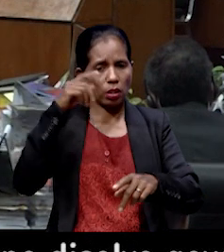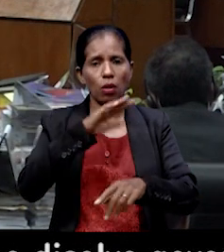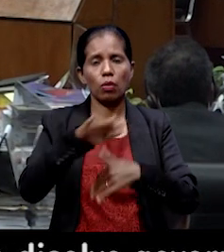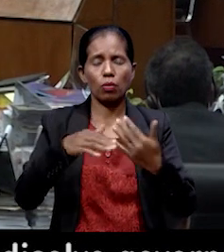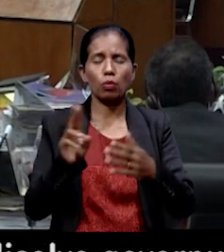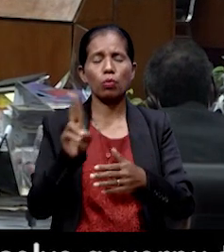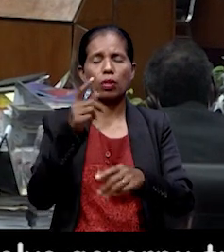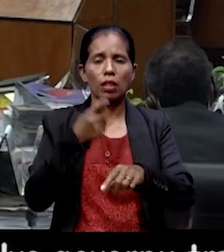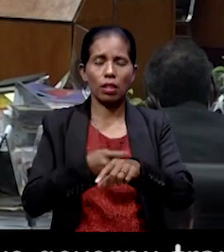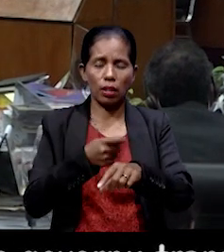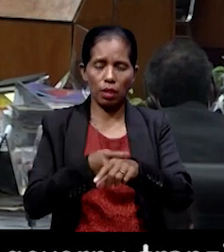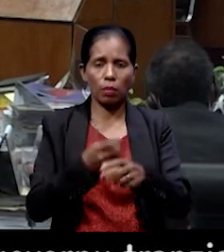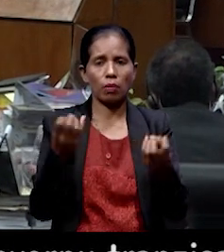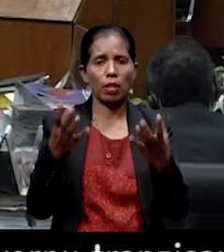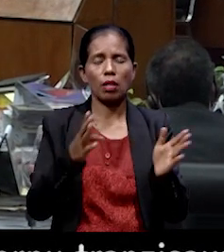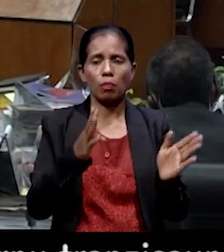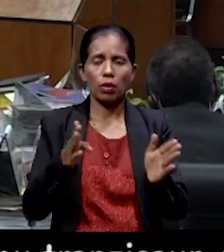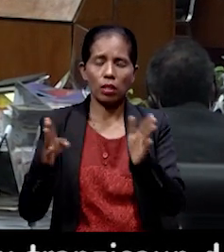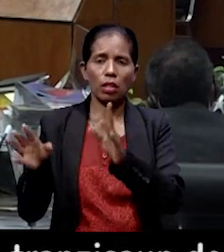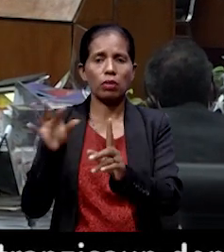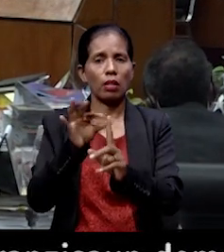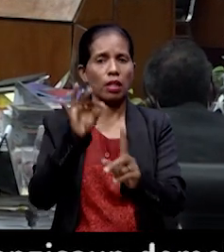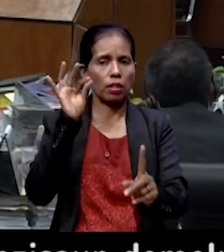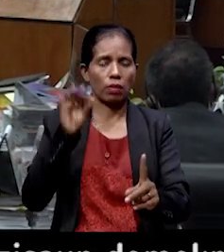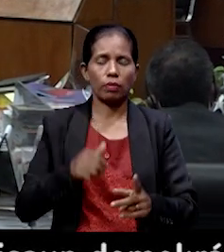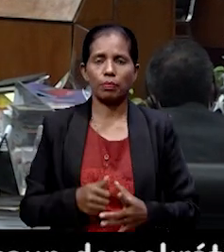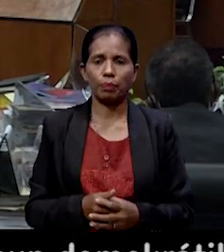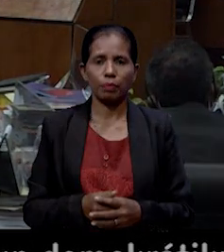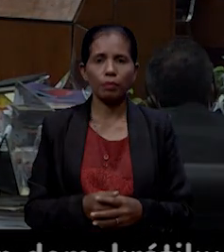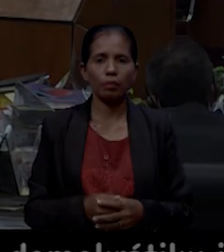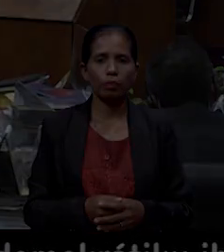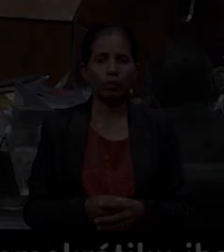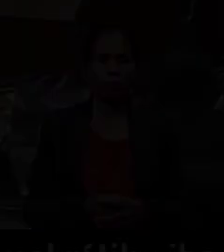barak ba prosesu eleição refere. Fatima Pereira Elugayo, Ziemen.